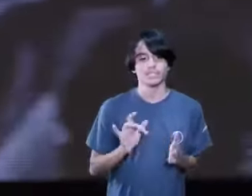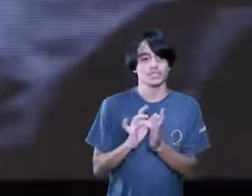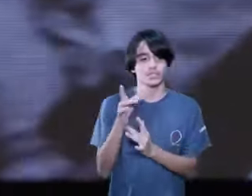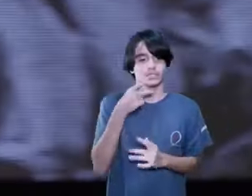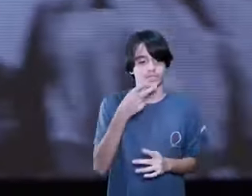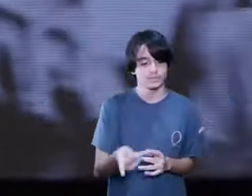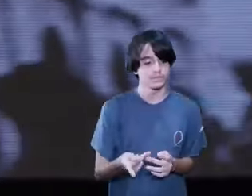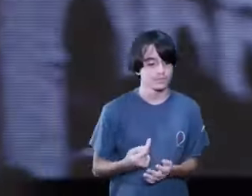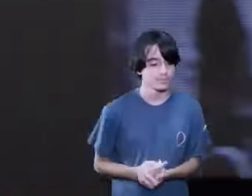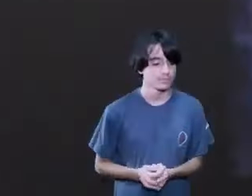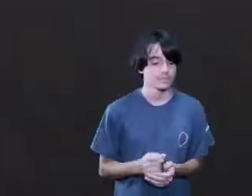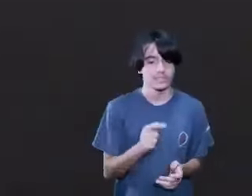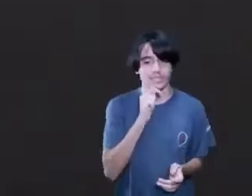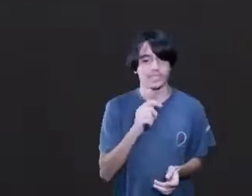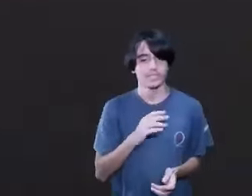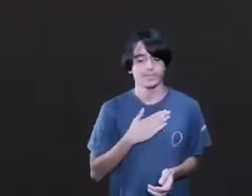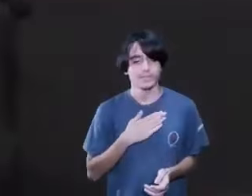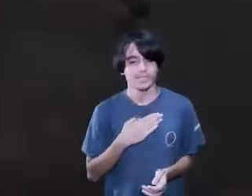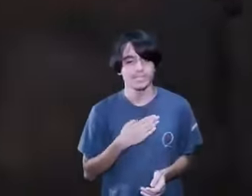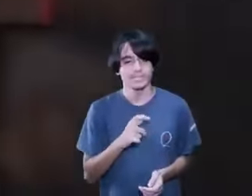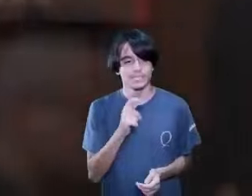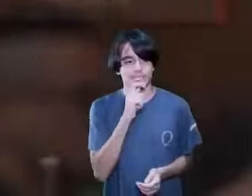disse,